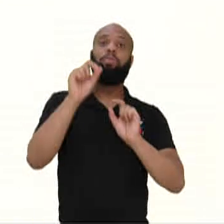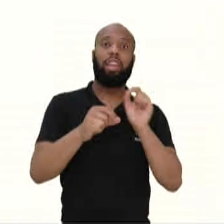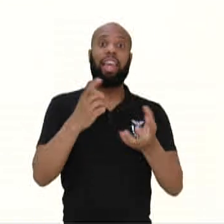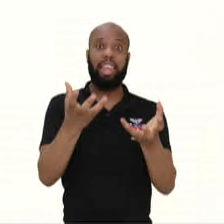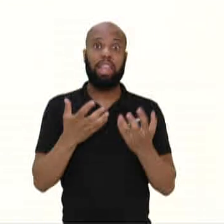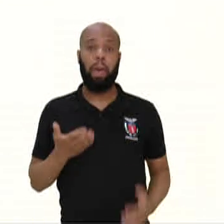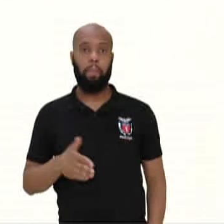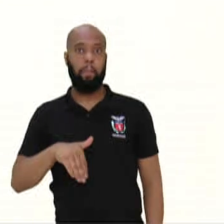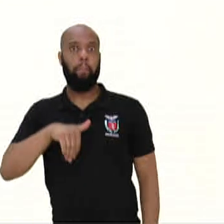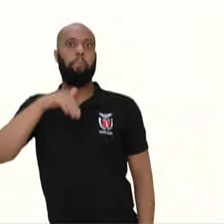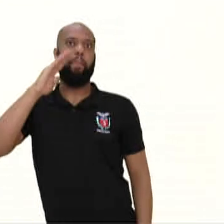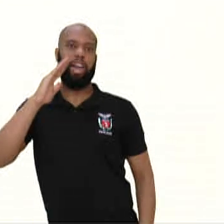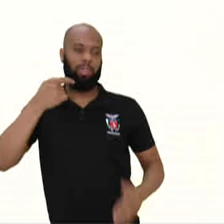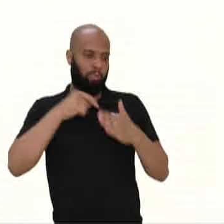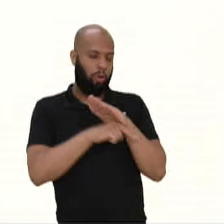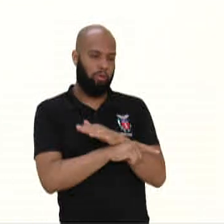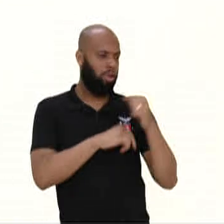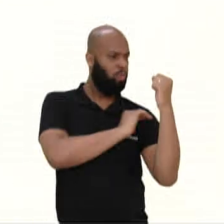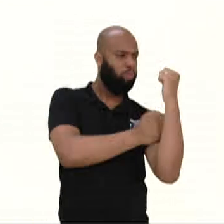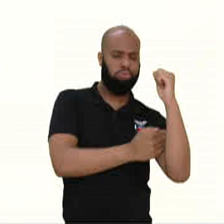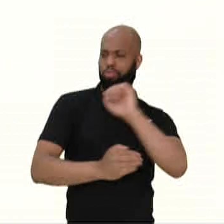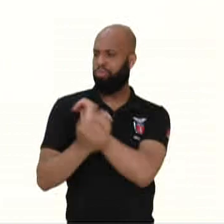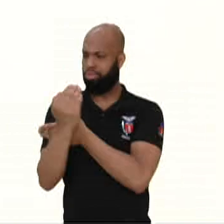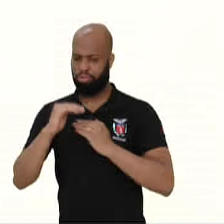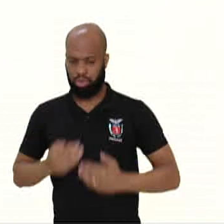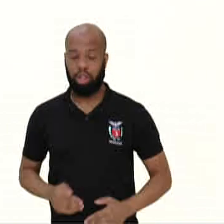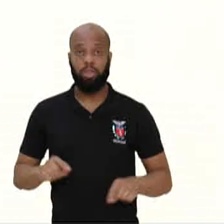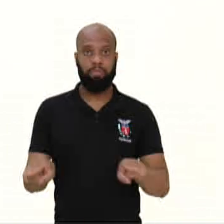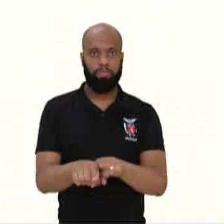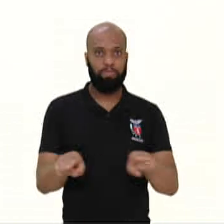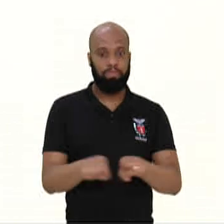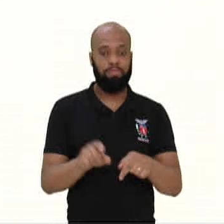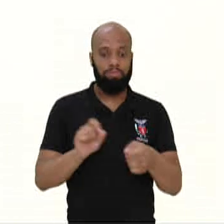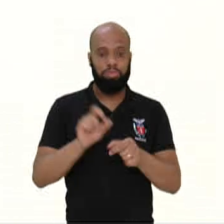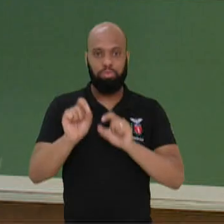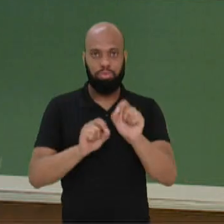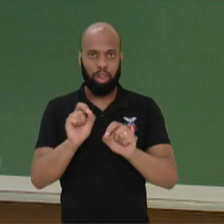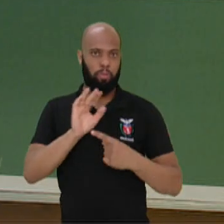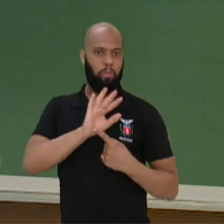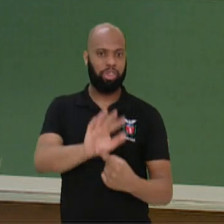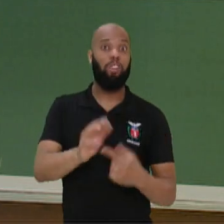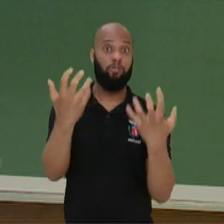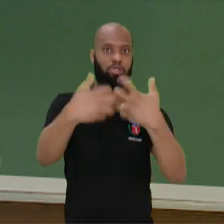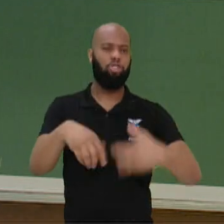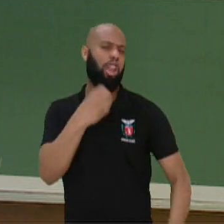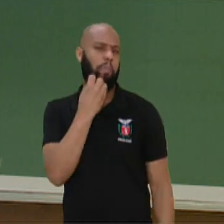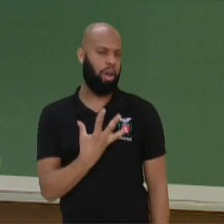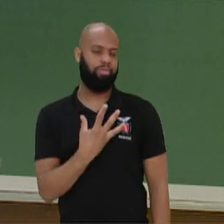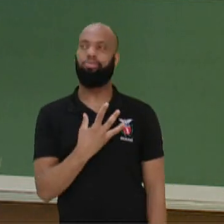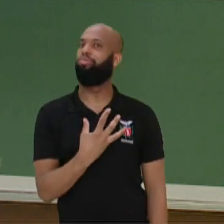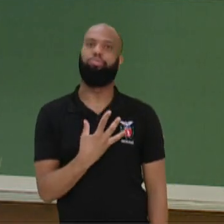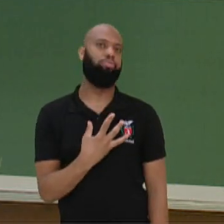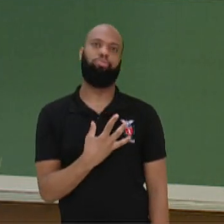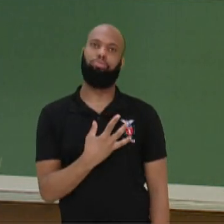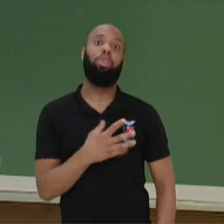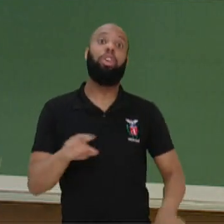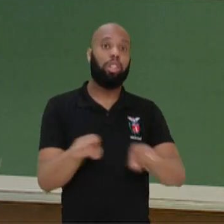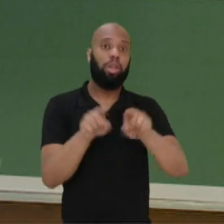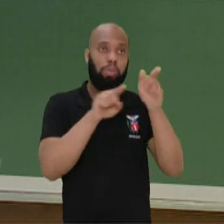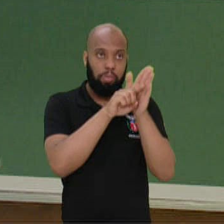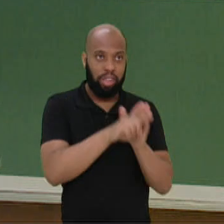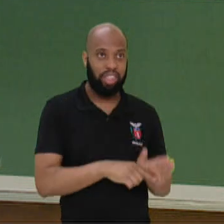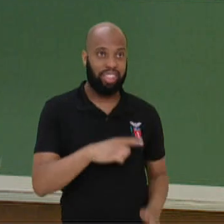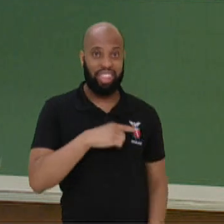efeito farmacológico e promover uma falsa imagem de que o produto funciona. Então, atenção. Eles fizeram uma pesquisa então em